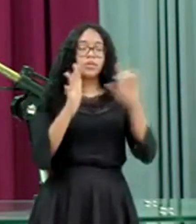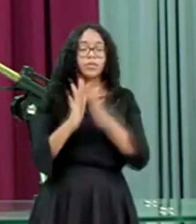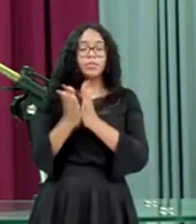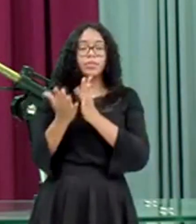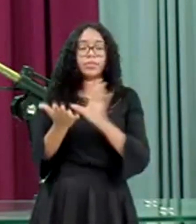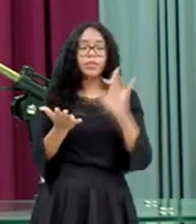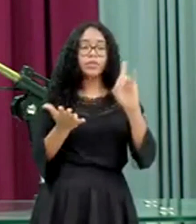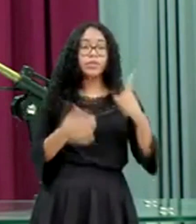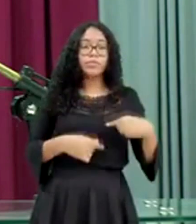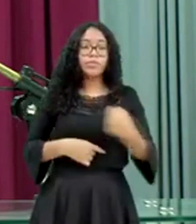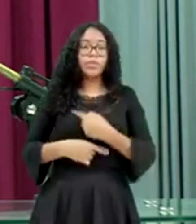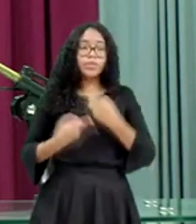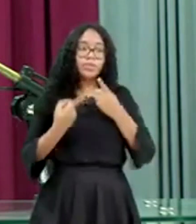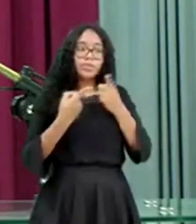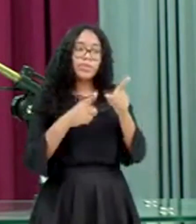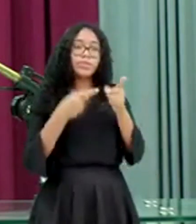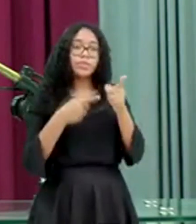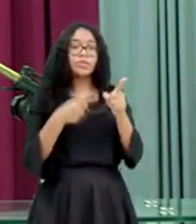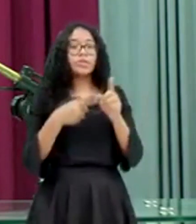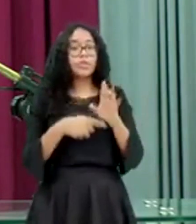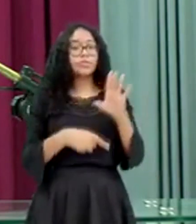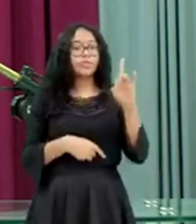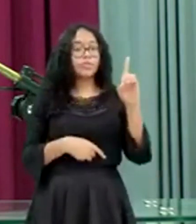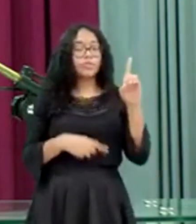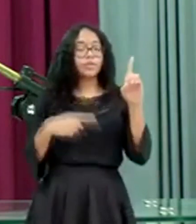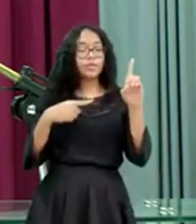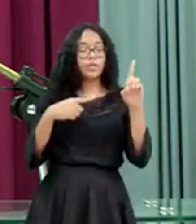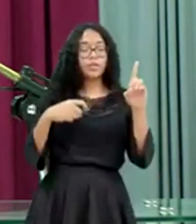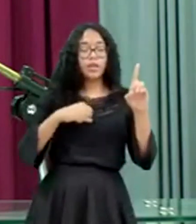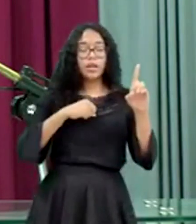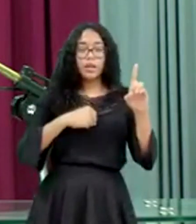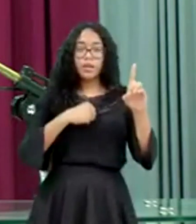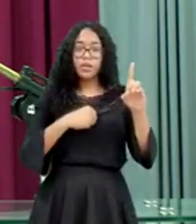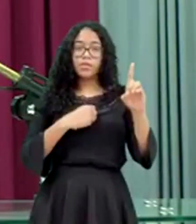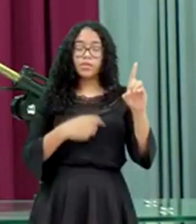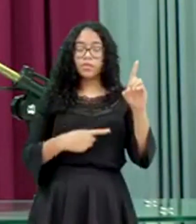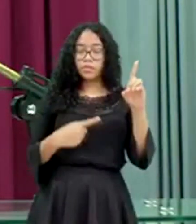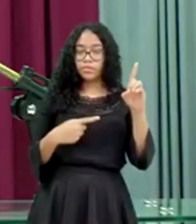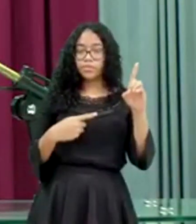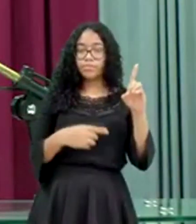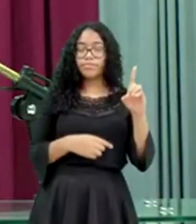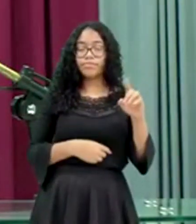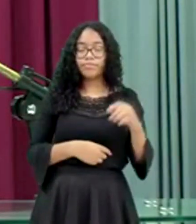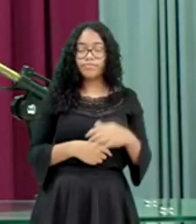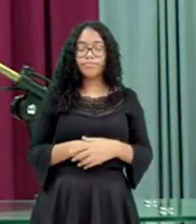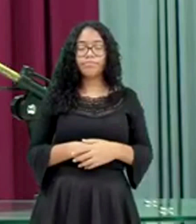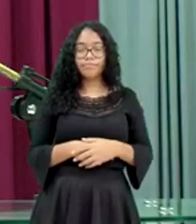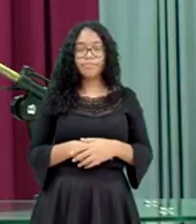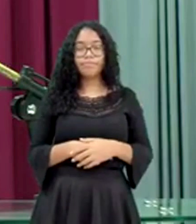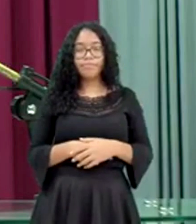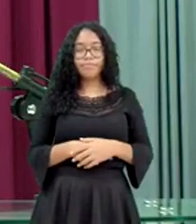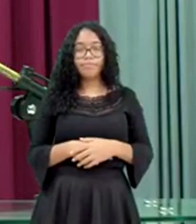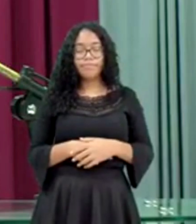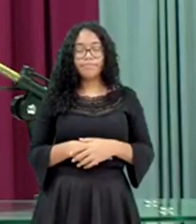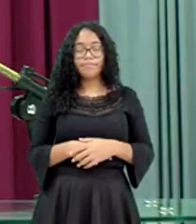o provocamos à ira. Tenhamos cuidado com isso. Nós provocamos Deus à